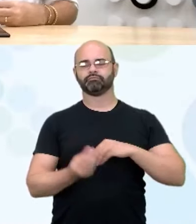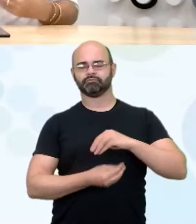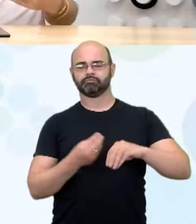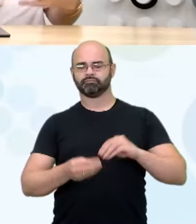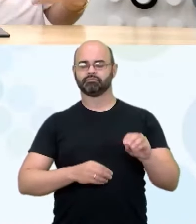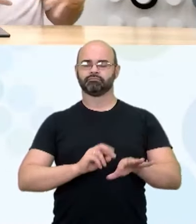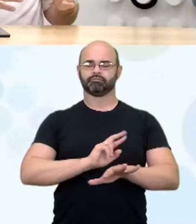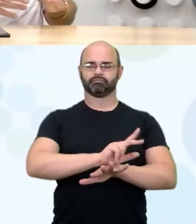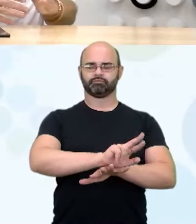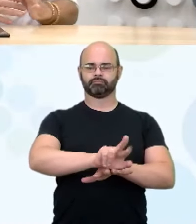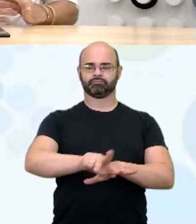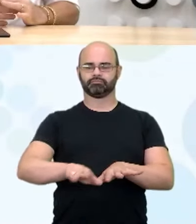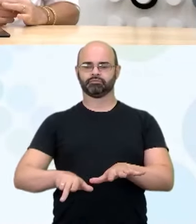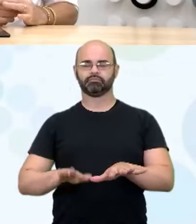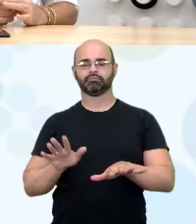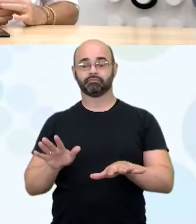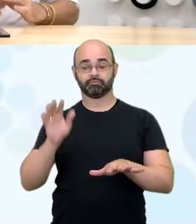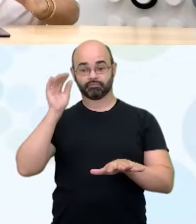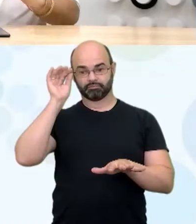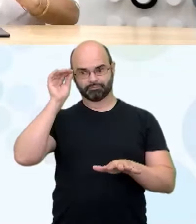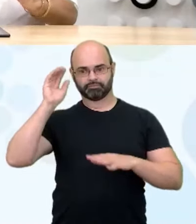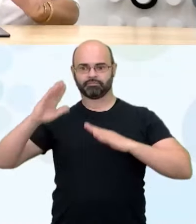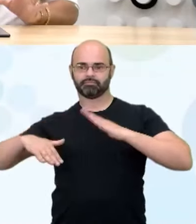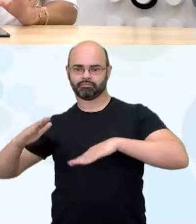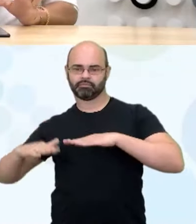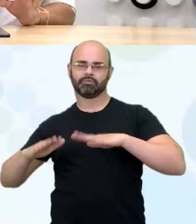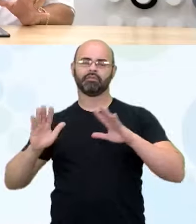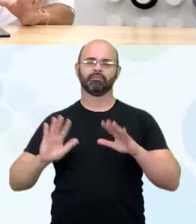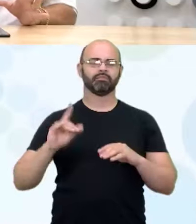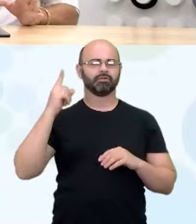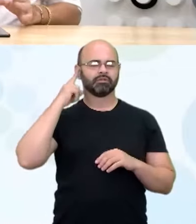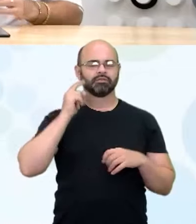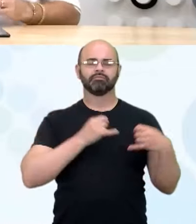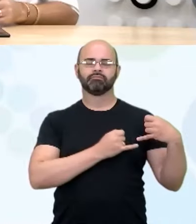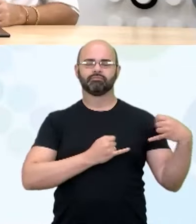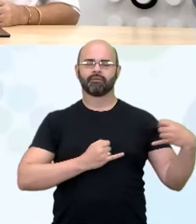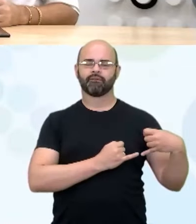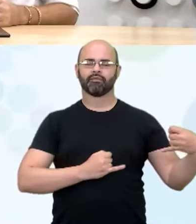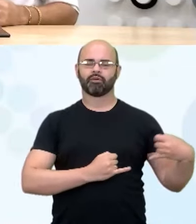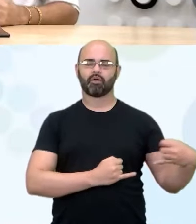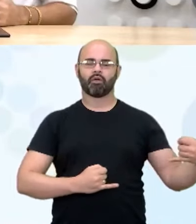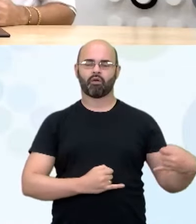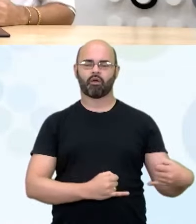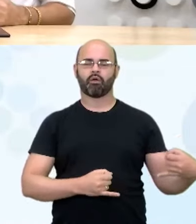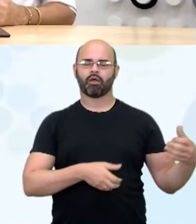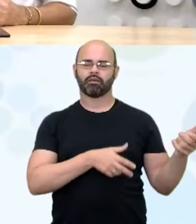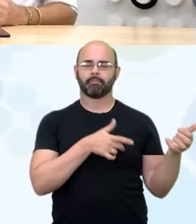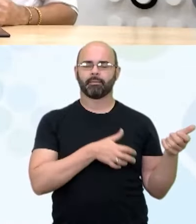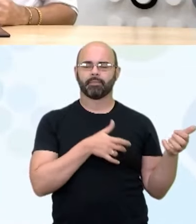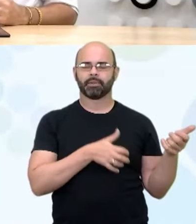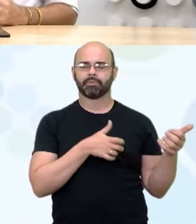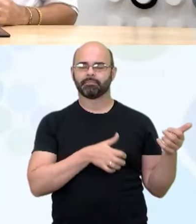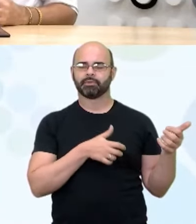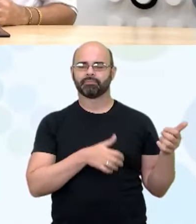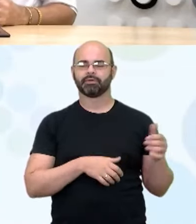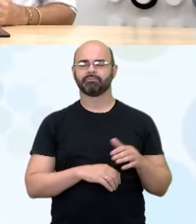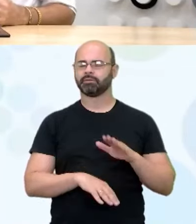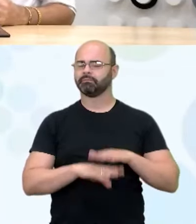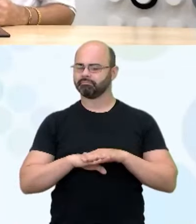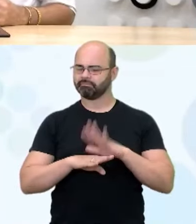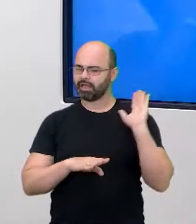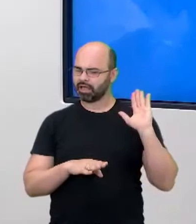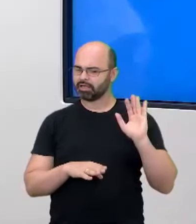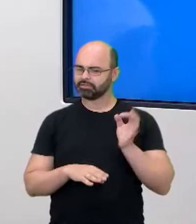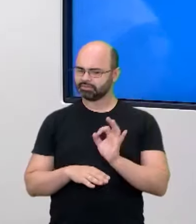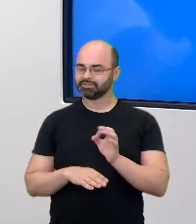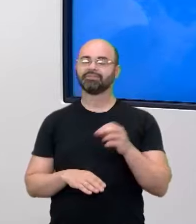sim, algumas músicas com instrumentos de percussão, mas é sempre associada a instrumentos de cordas. Sim, sim, é bastante interessante como a cultura ela vai se